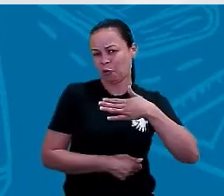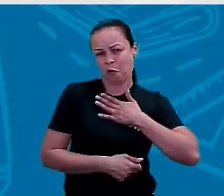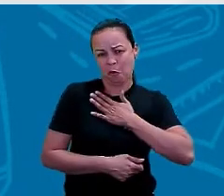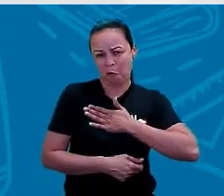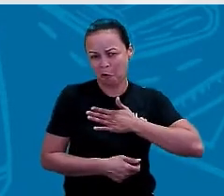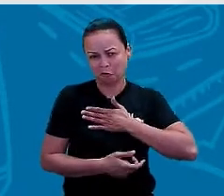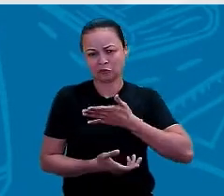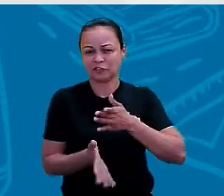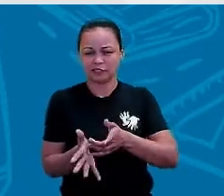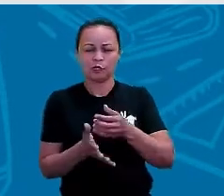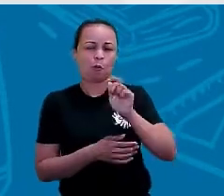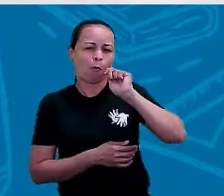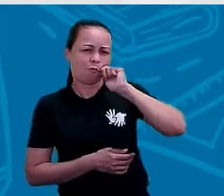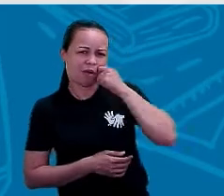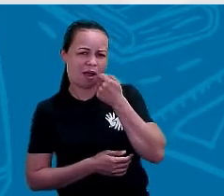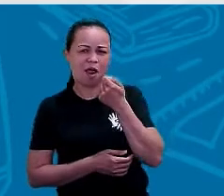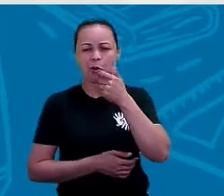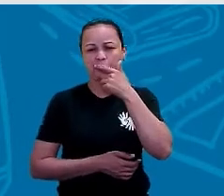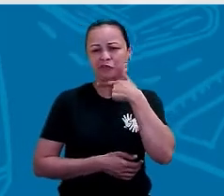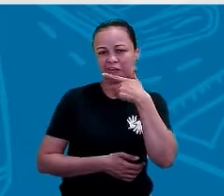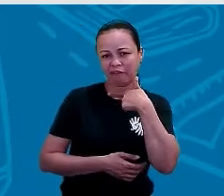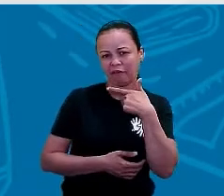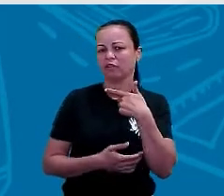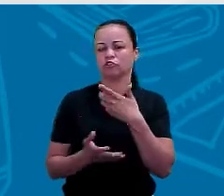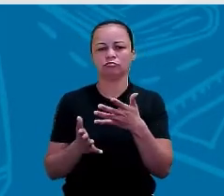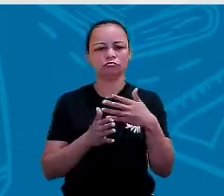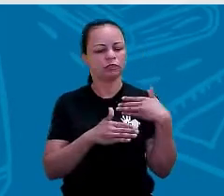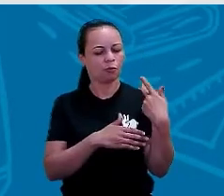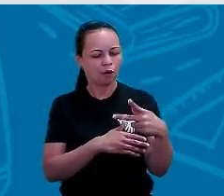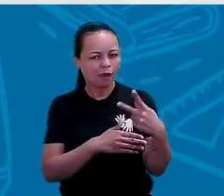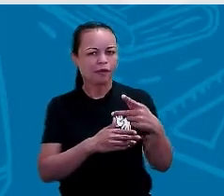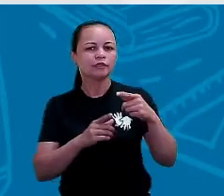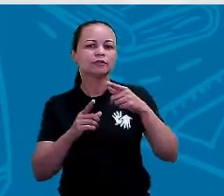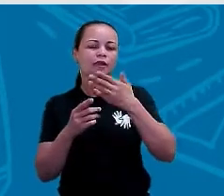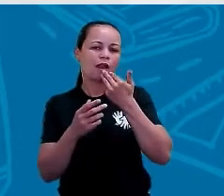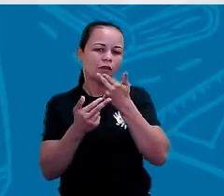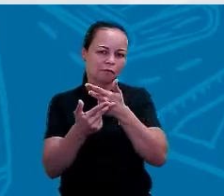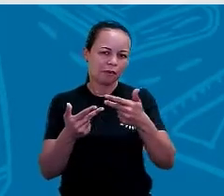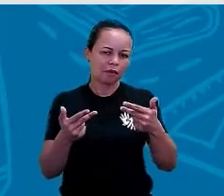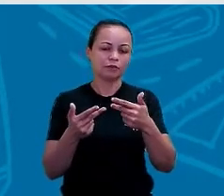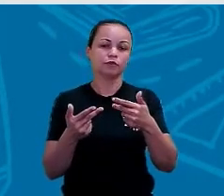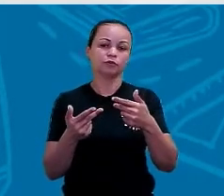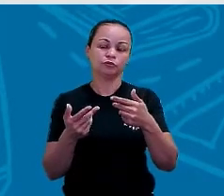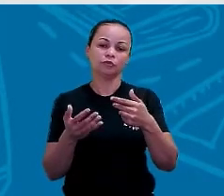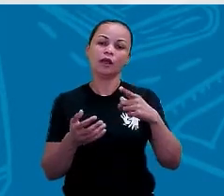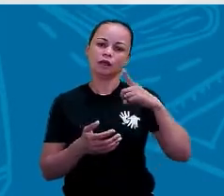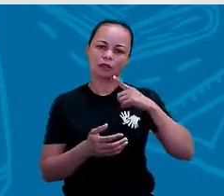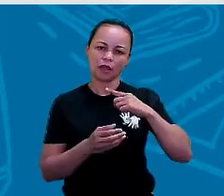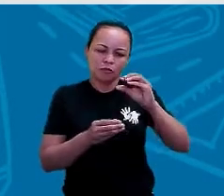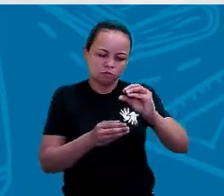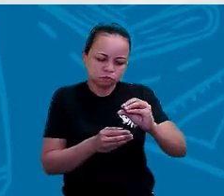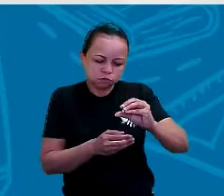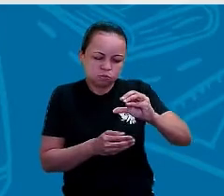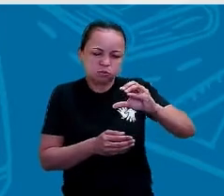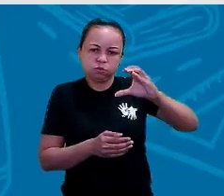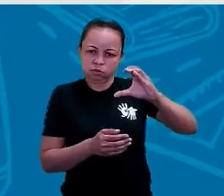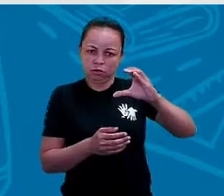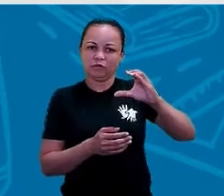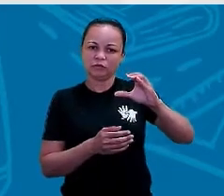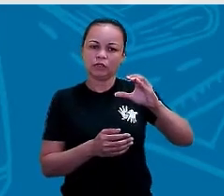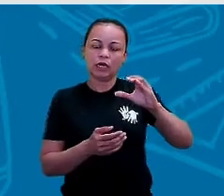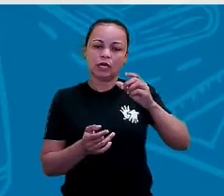certo? E esses alimentos aí, eles são produzidos através desse processo de fermentação que se dá,